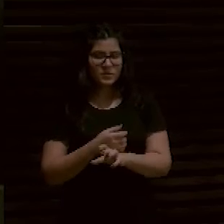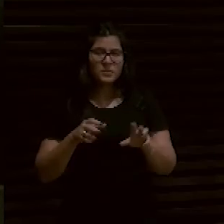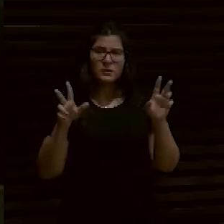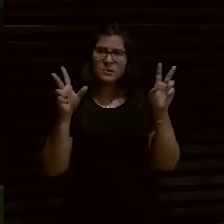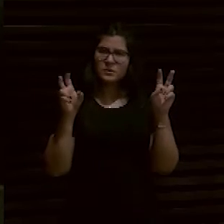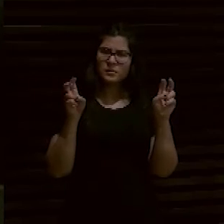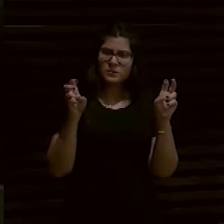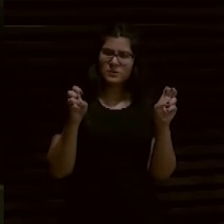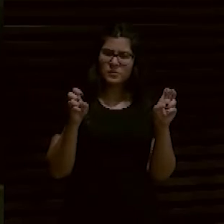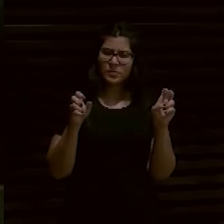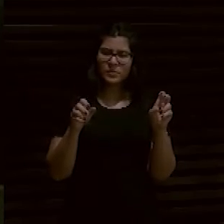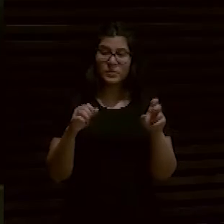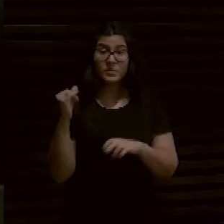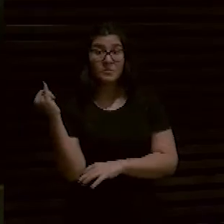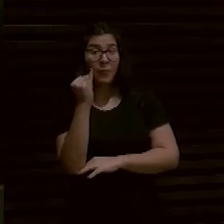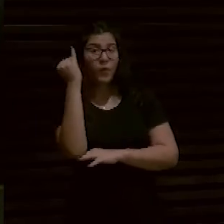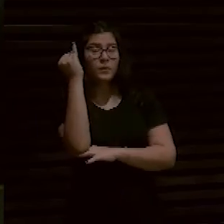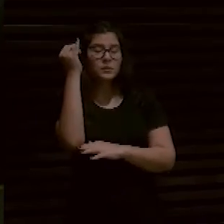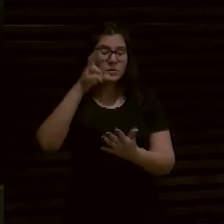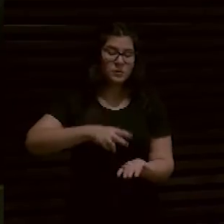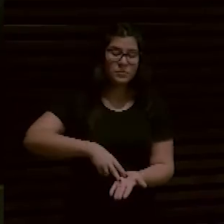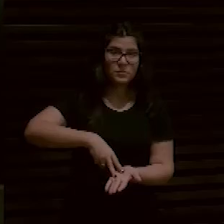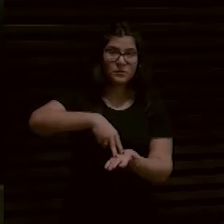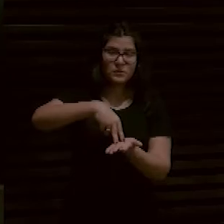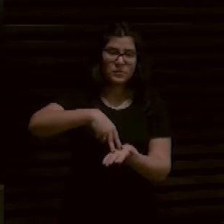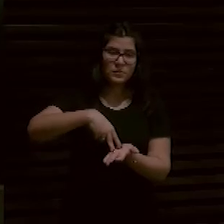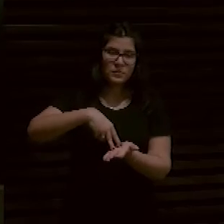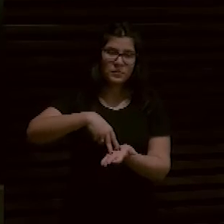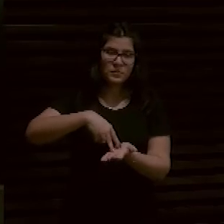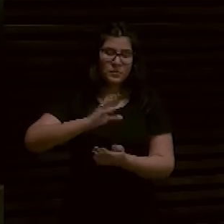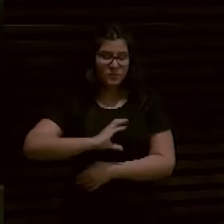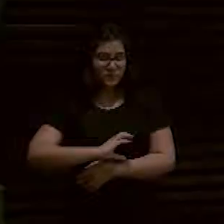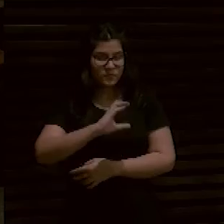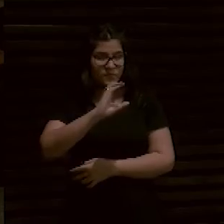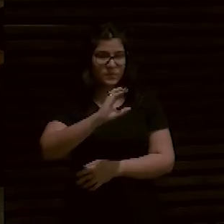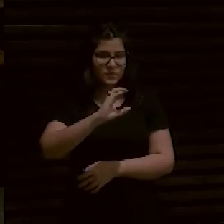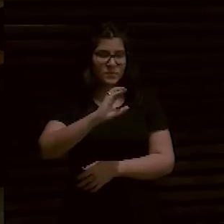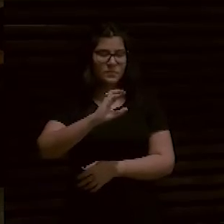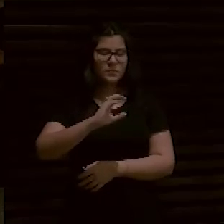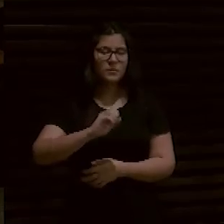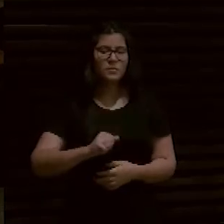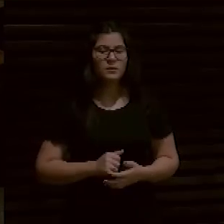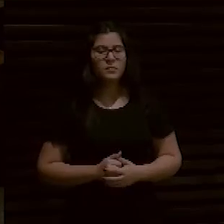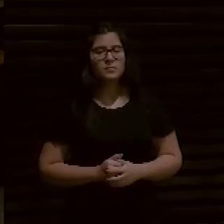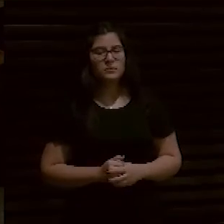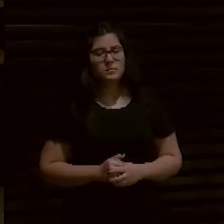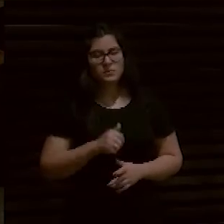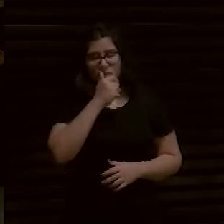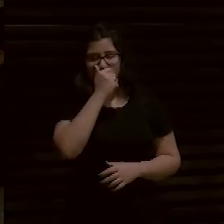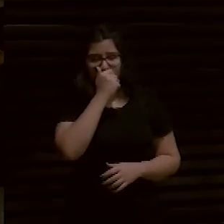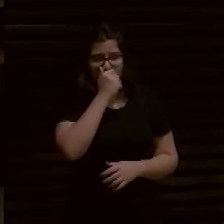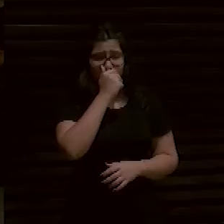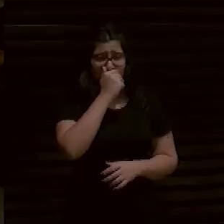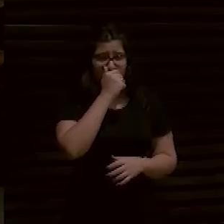de onde está alicerçada a confiança. A metáfora do qual em